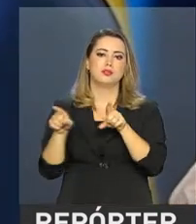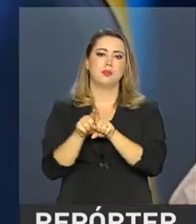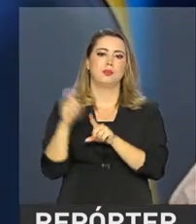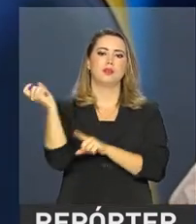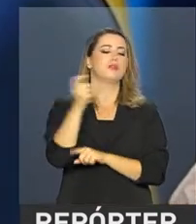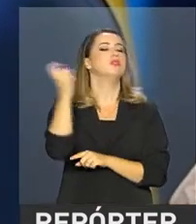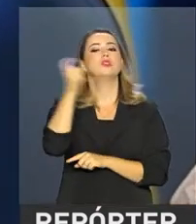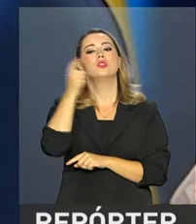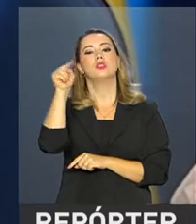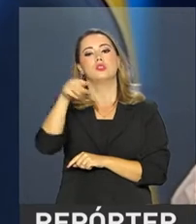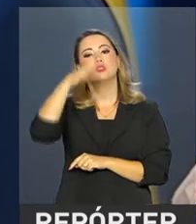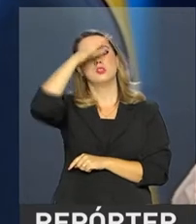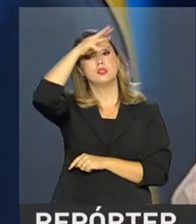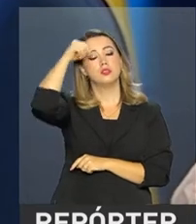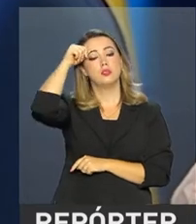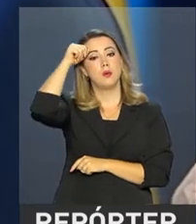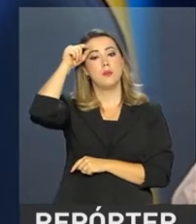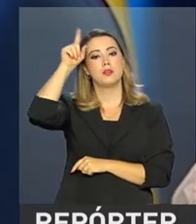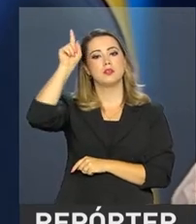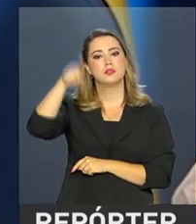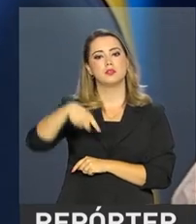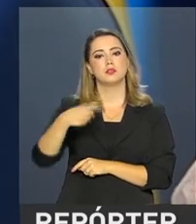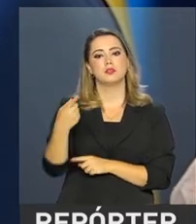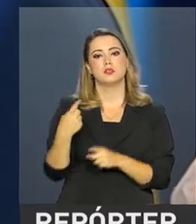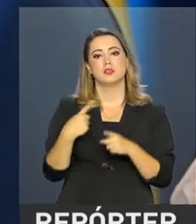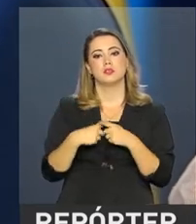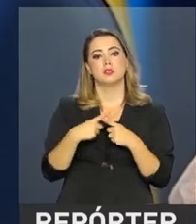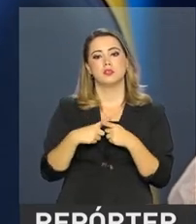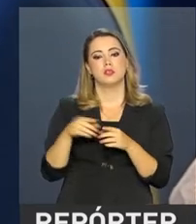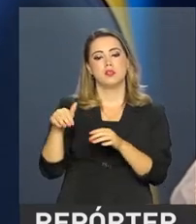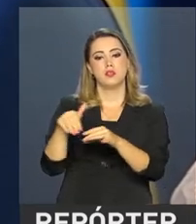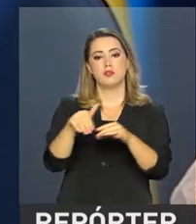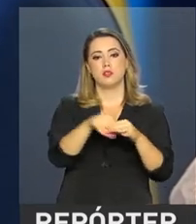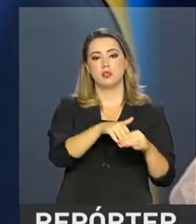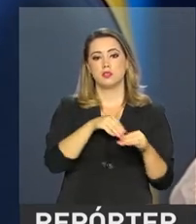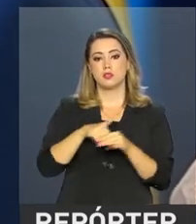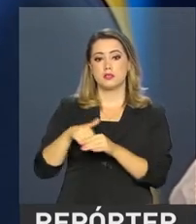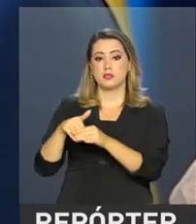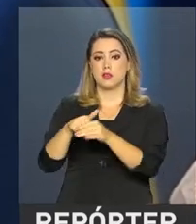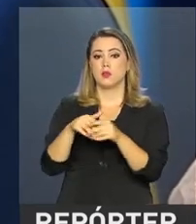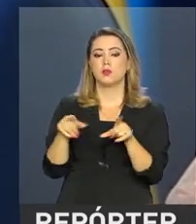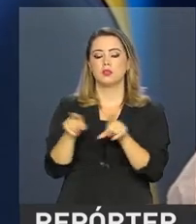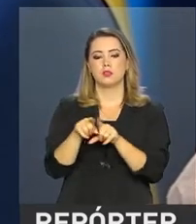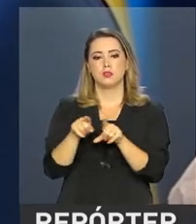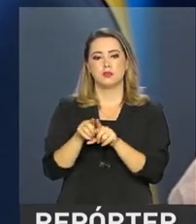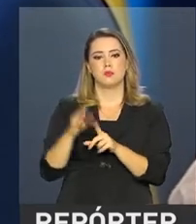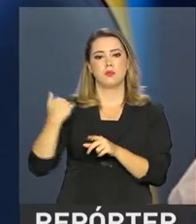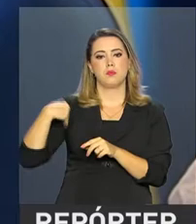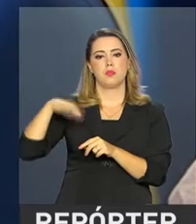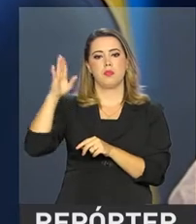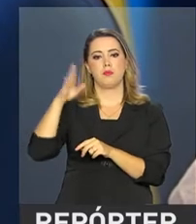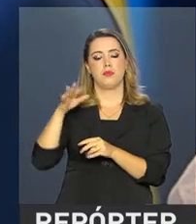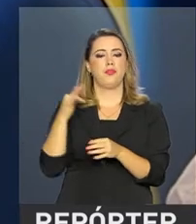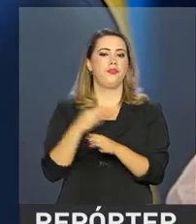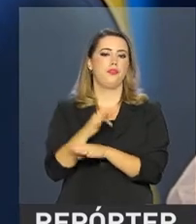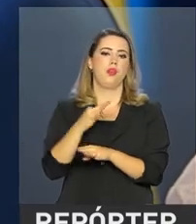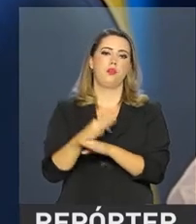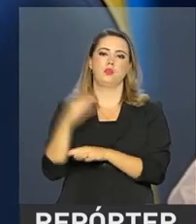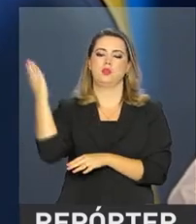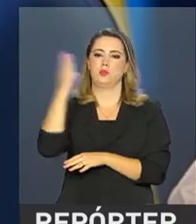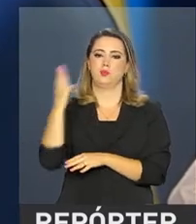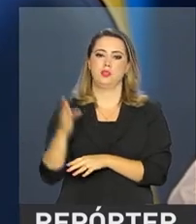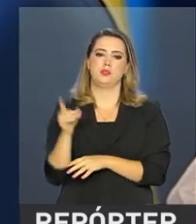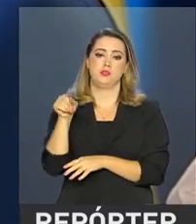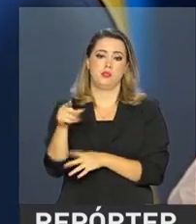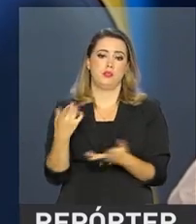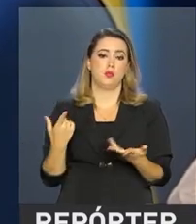dizer, o Amazonas, inclusive, em eleição, é o estado onde tem o maior índice de abstenção no Brasil, quando você